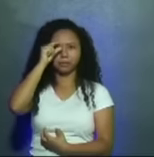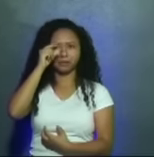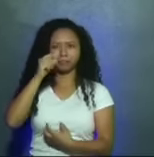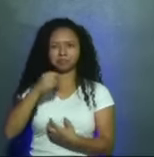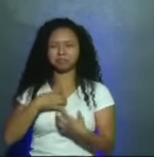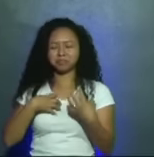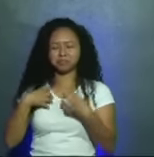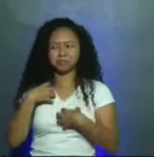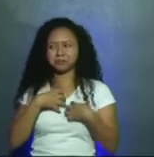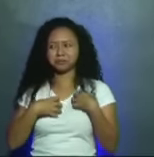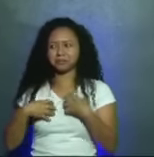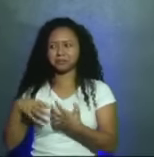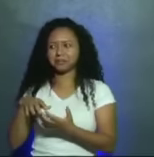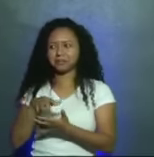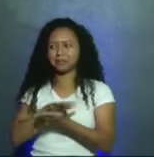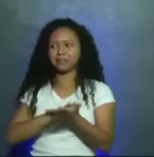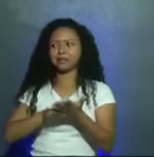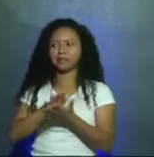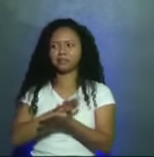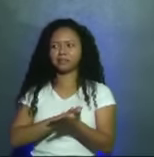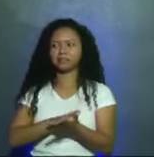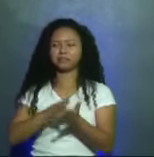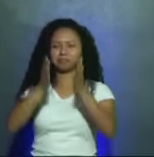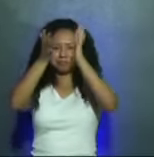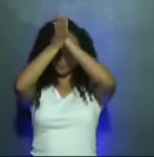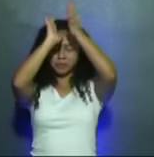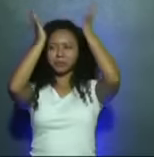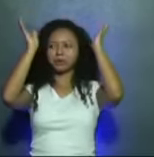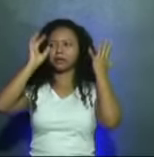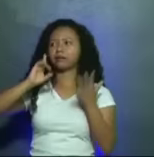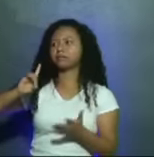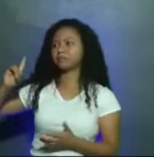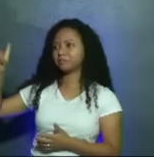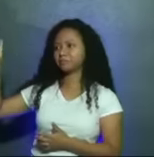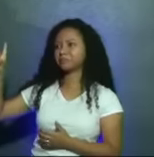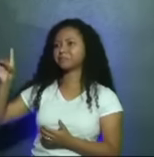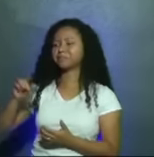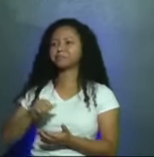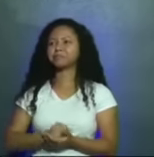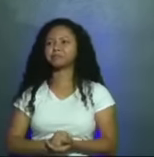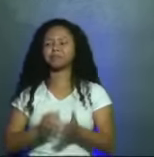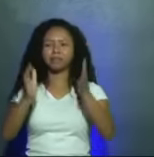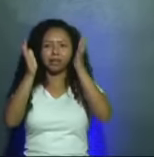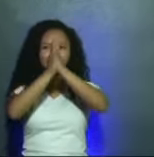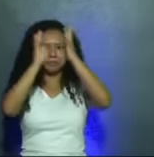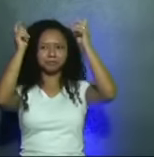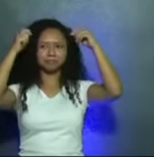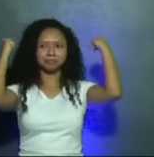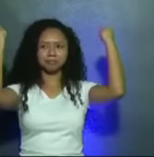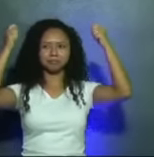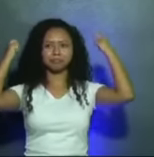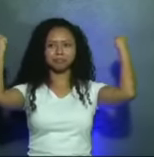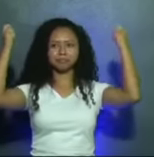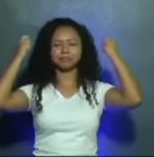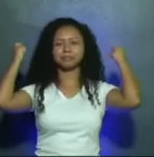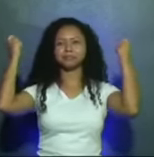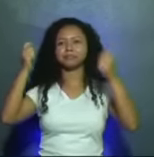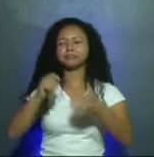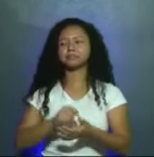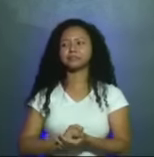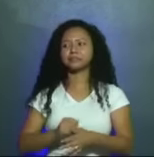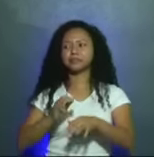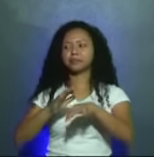nada. Aleluia! Nada. Eu fui curado. Glória a Deus, tá? Glória a Deus. Agradeço a Deus. Aleluia! Deus. Glória a Deus. Mais